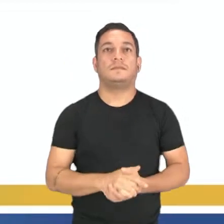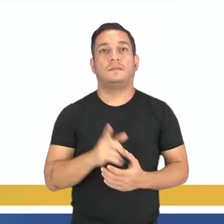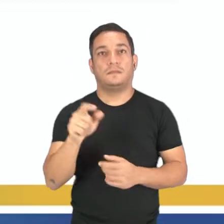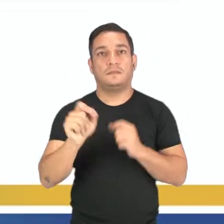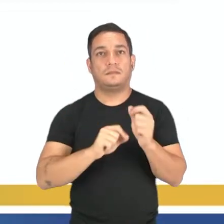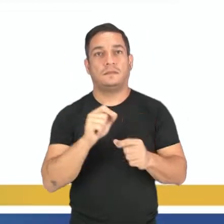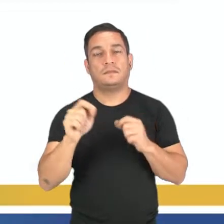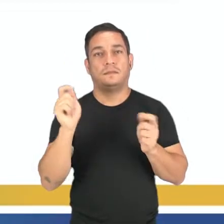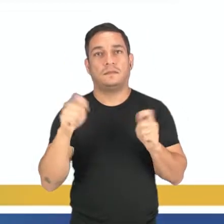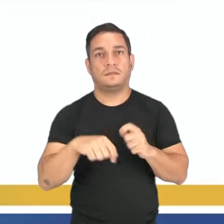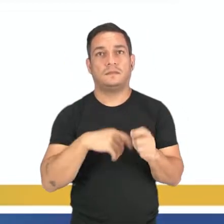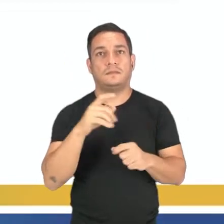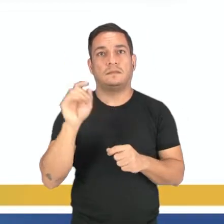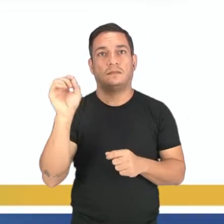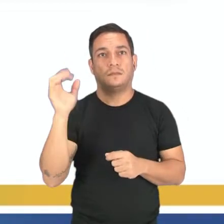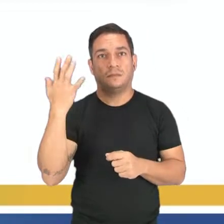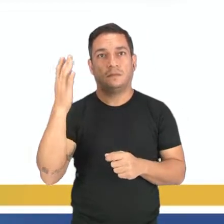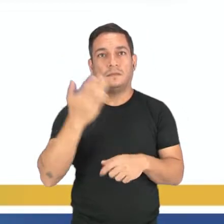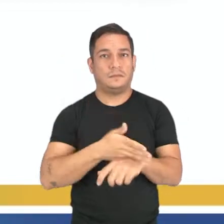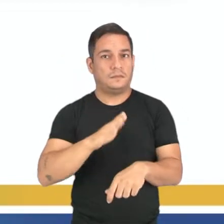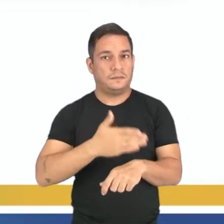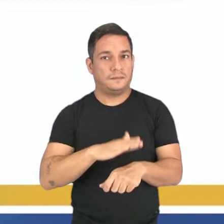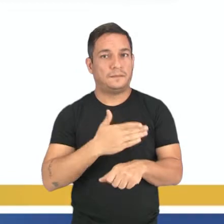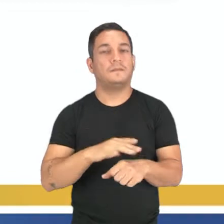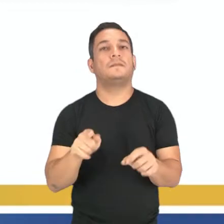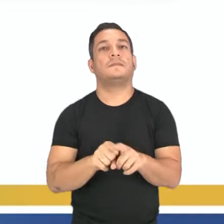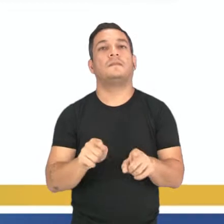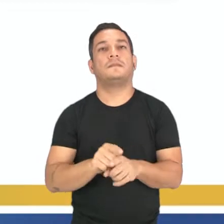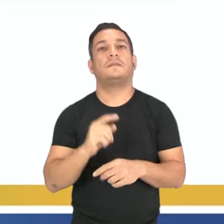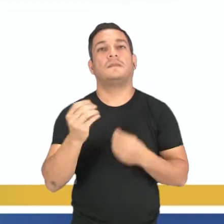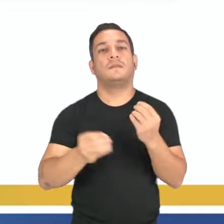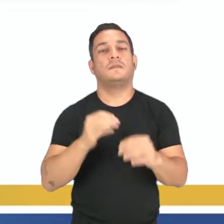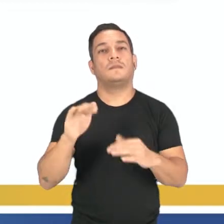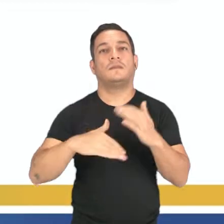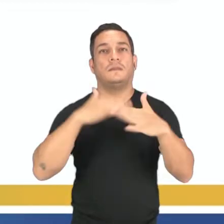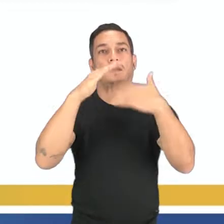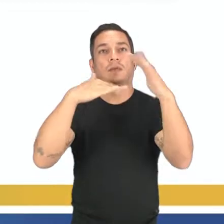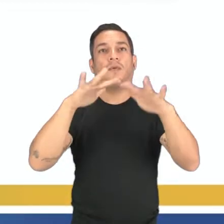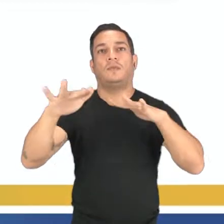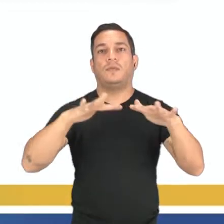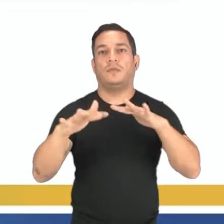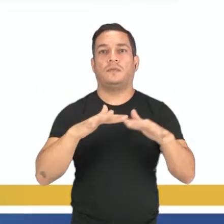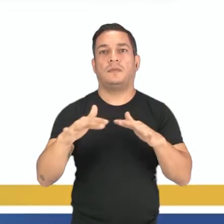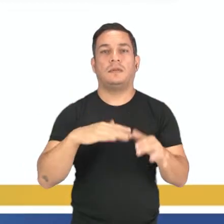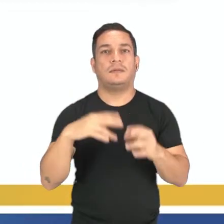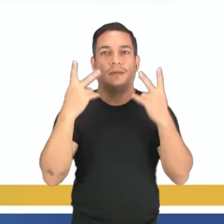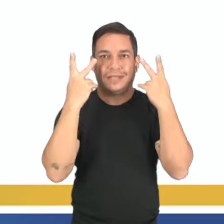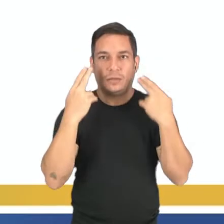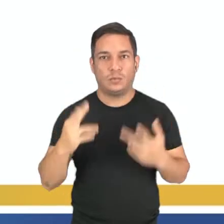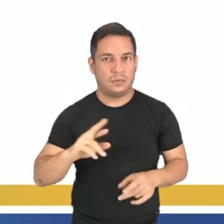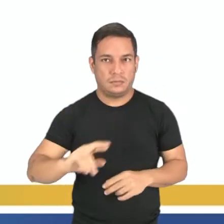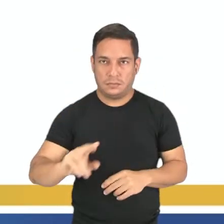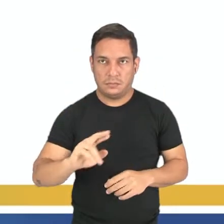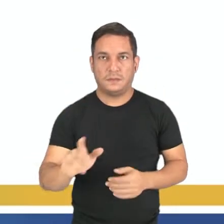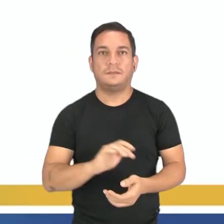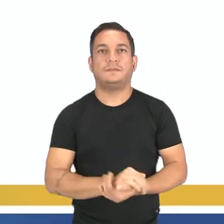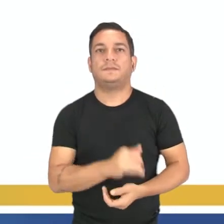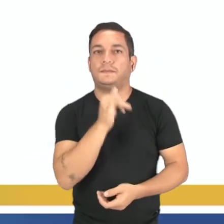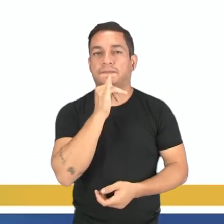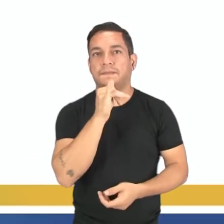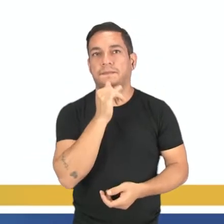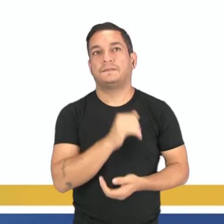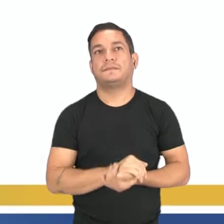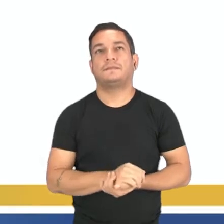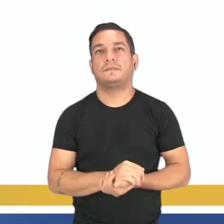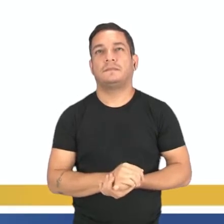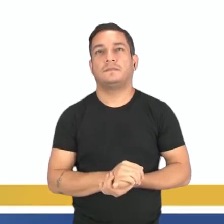seja pelas condições extremas em que são praticados ou por desenvolverem movimentos não naturais. Por